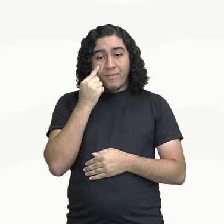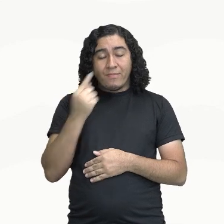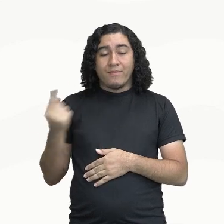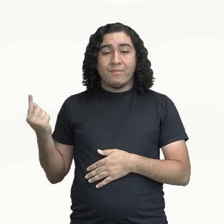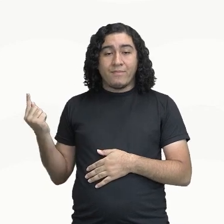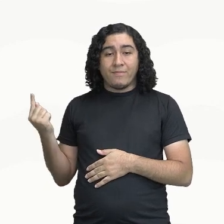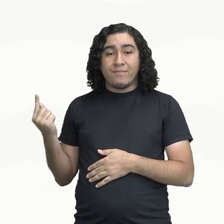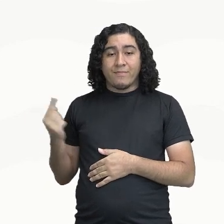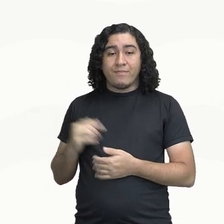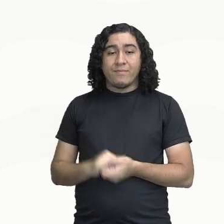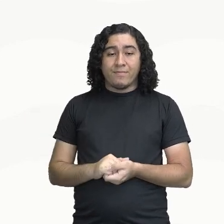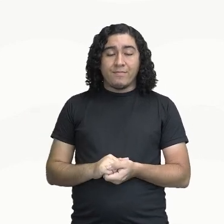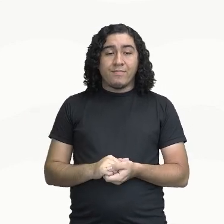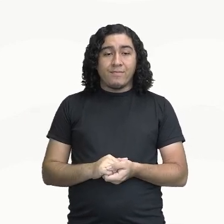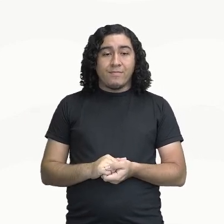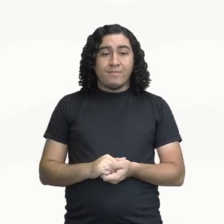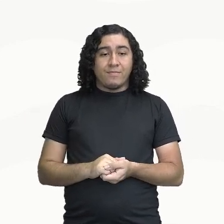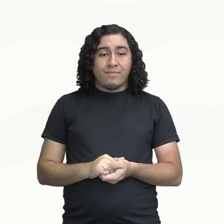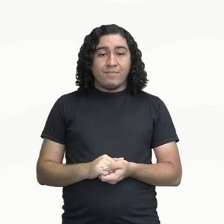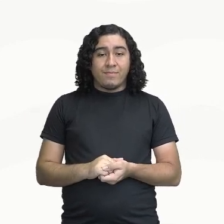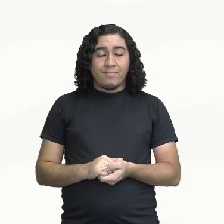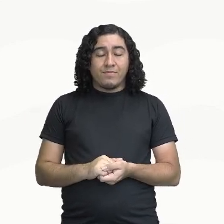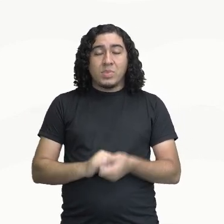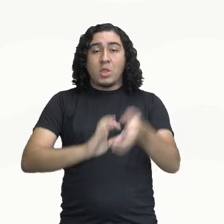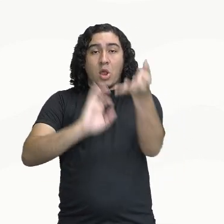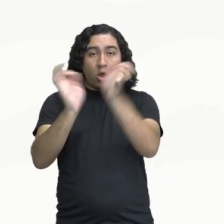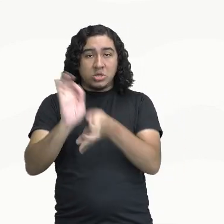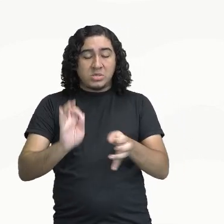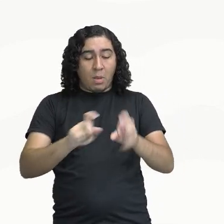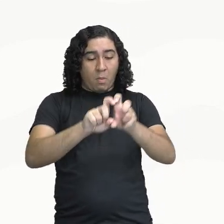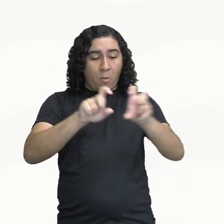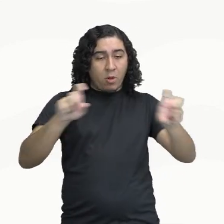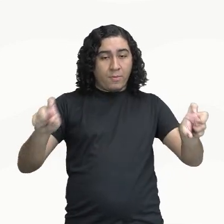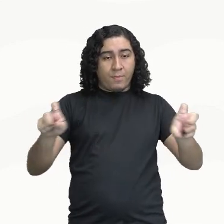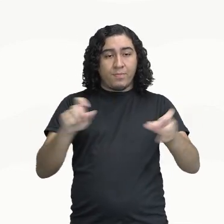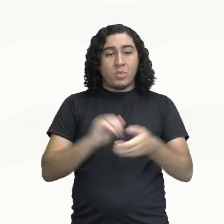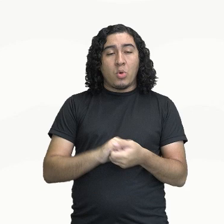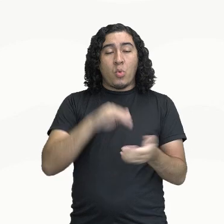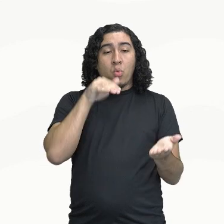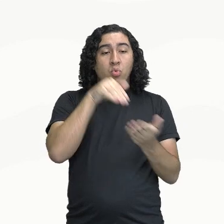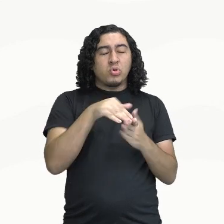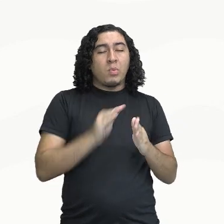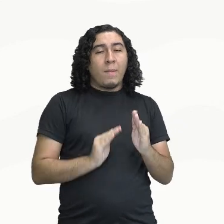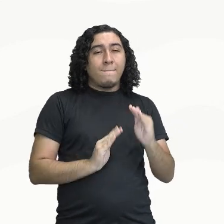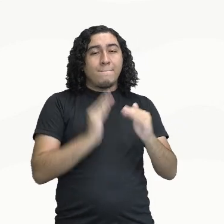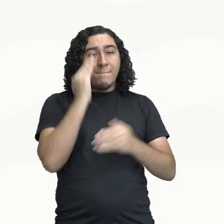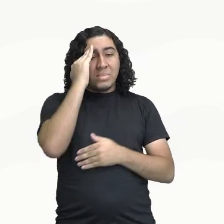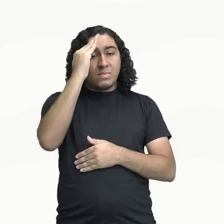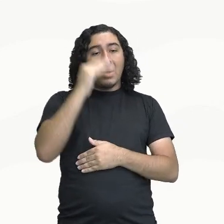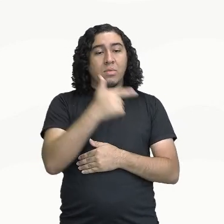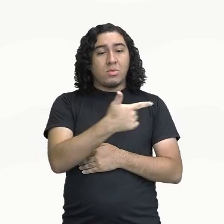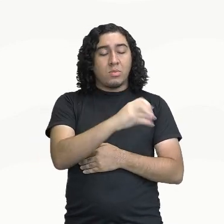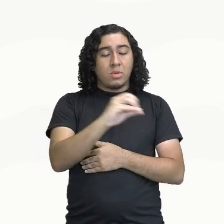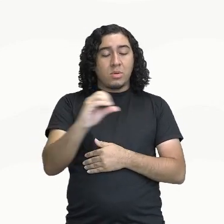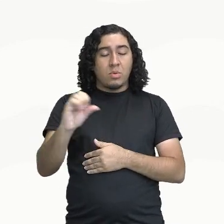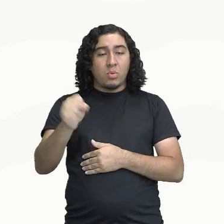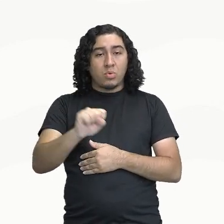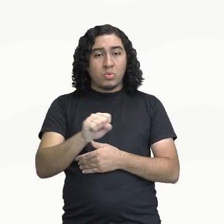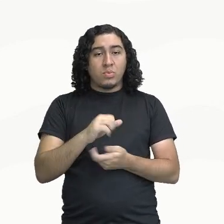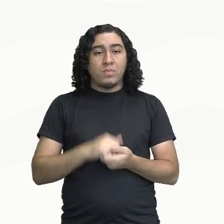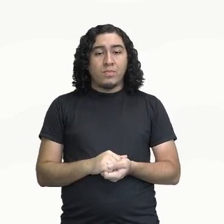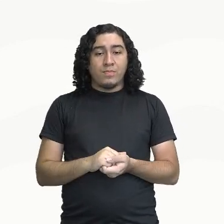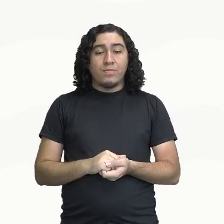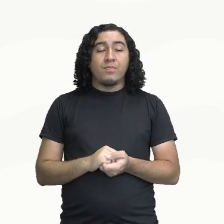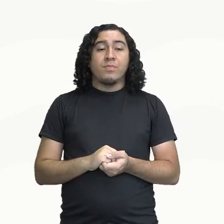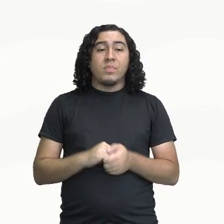2013, 2011, 2010, 2009 e o último valor, né, que é o maior, 2008. Colocando, então,